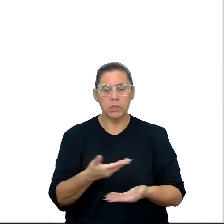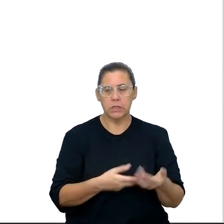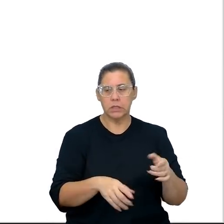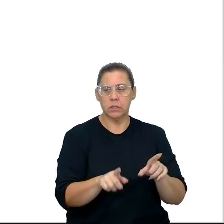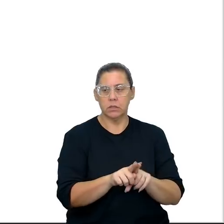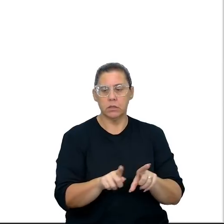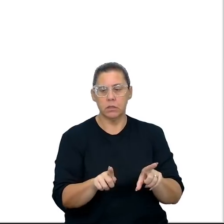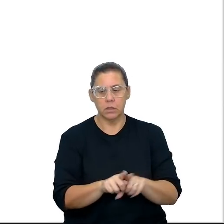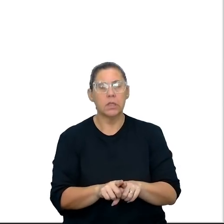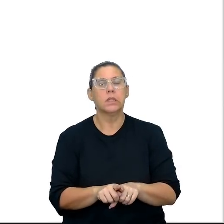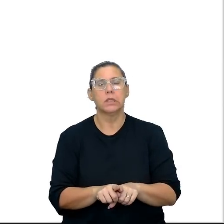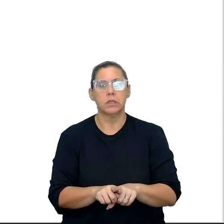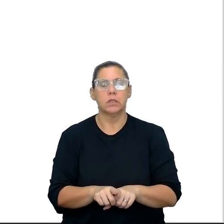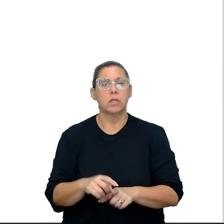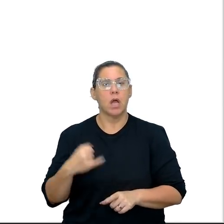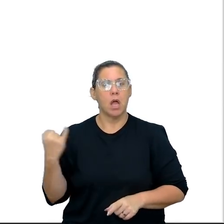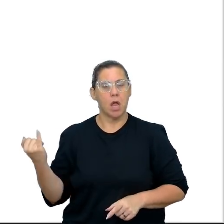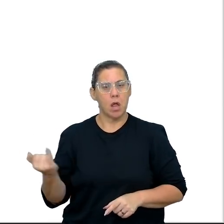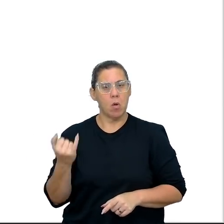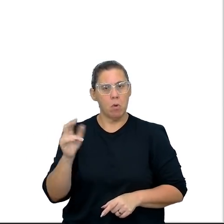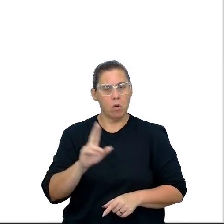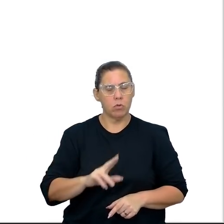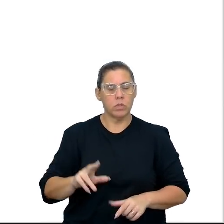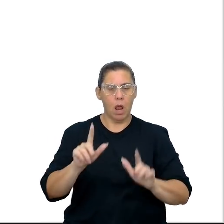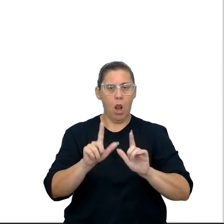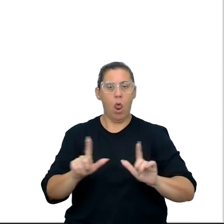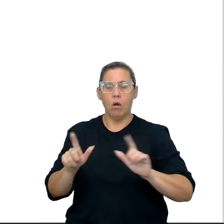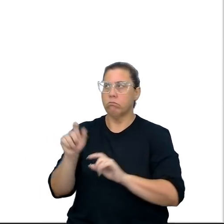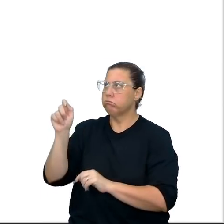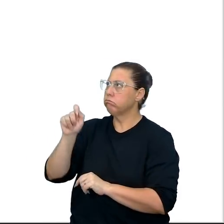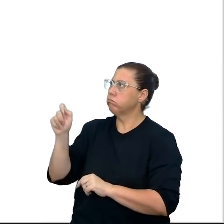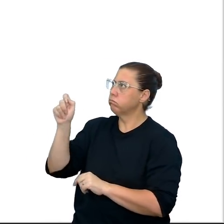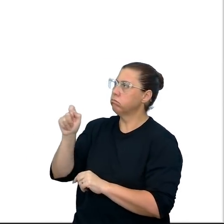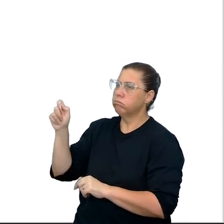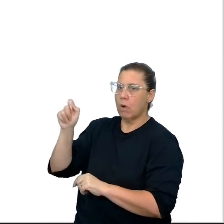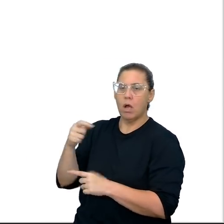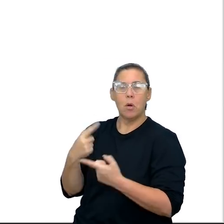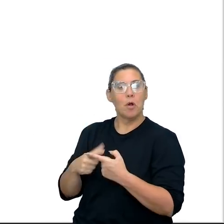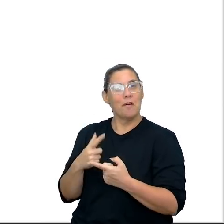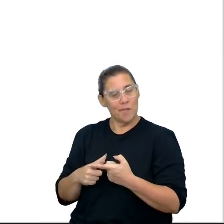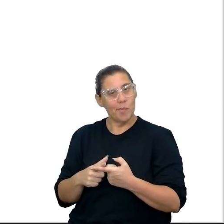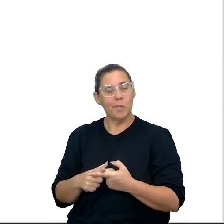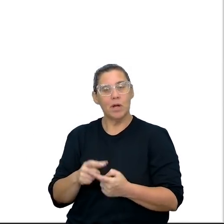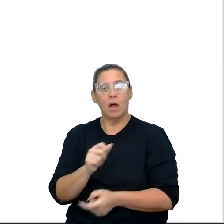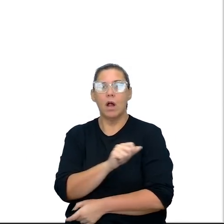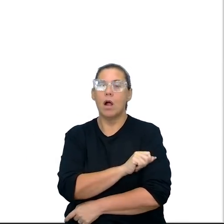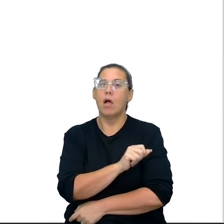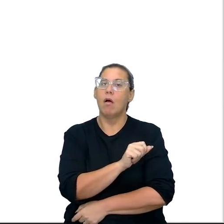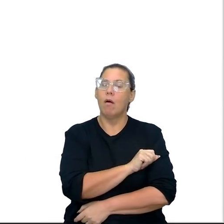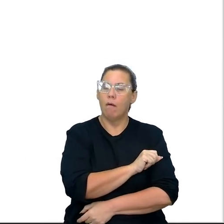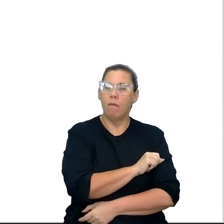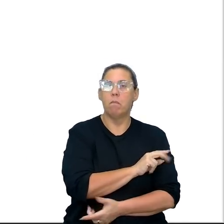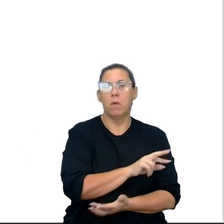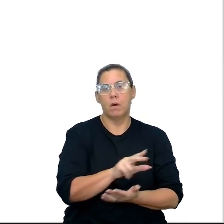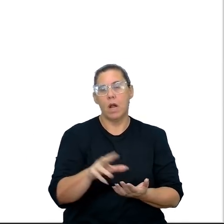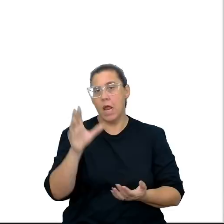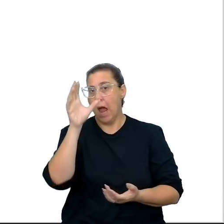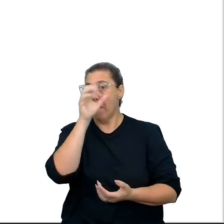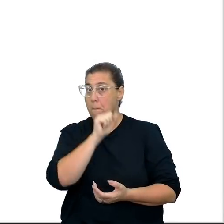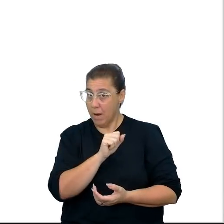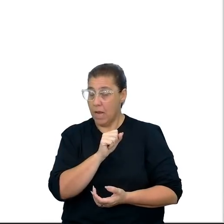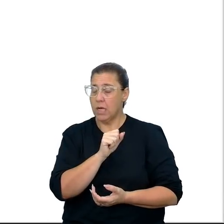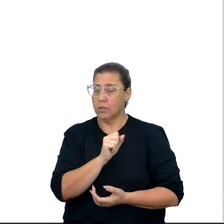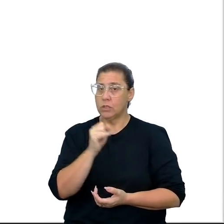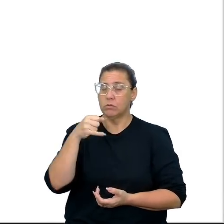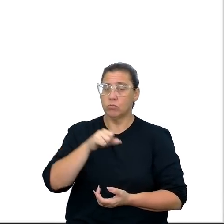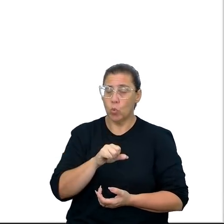também, é importante usar a lousa, né? Porque a gente tem boa parte dos estudantes, né, que eles aprendem